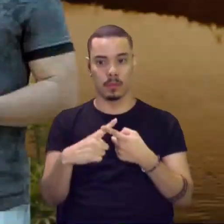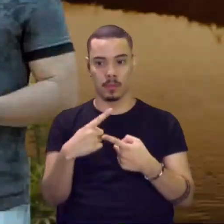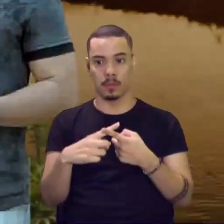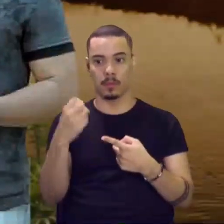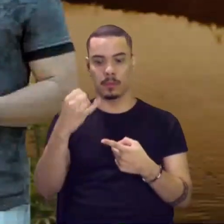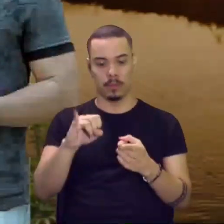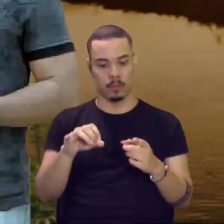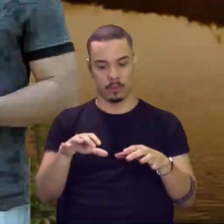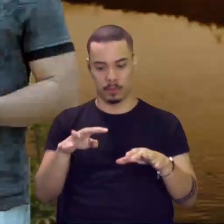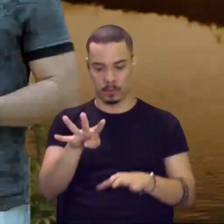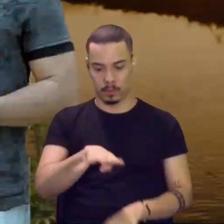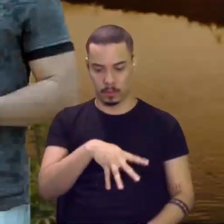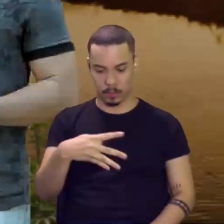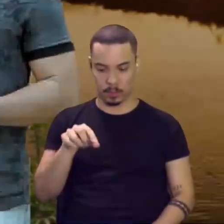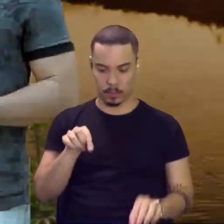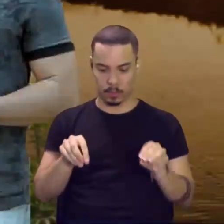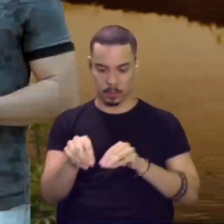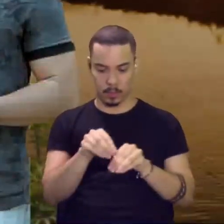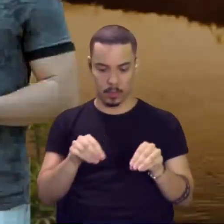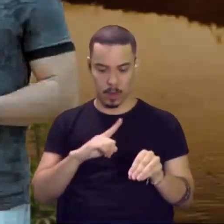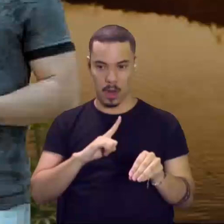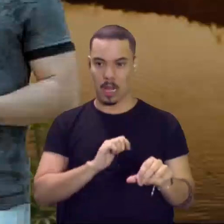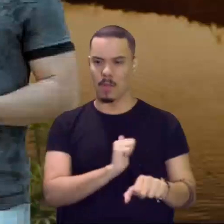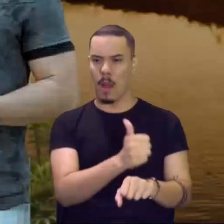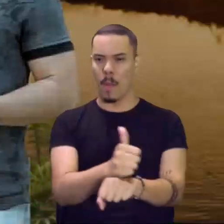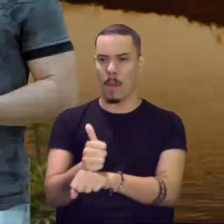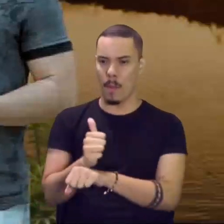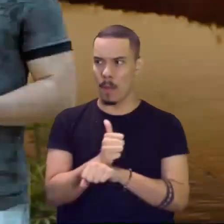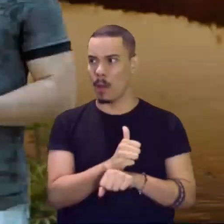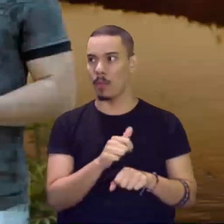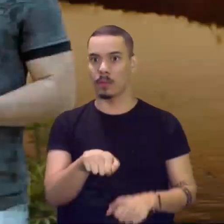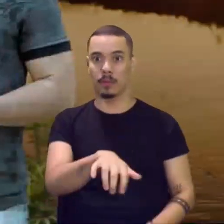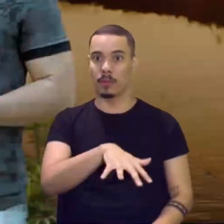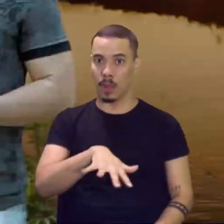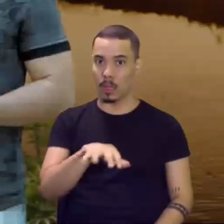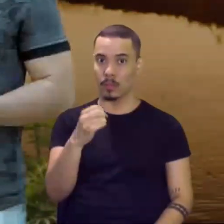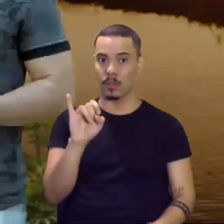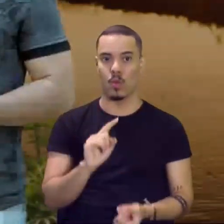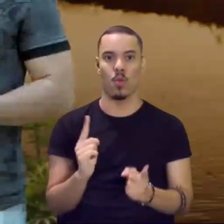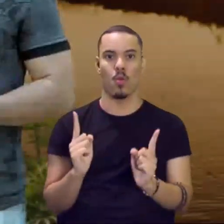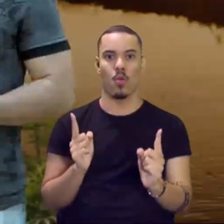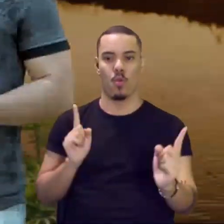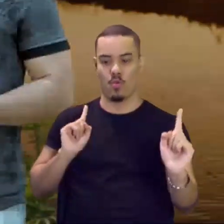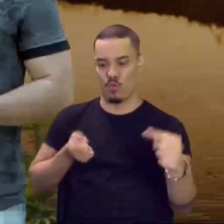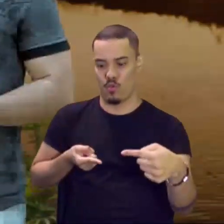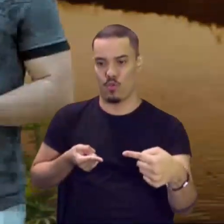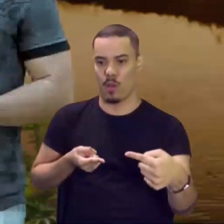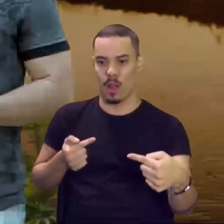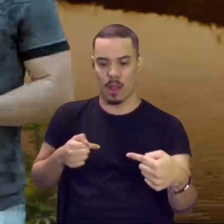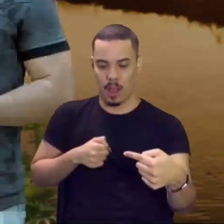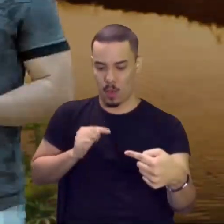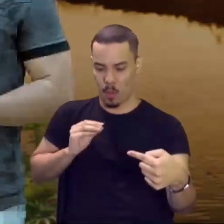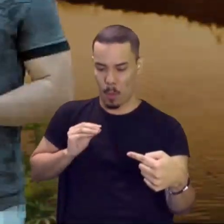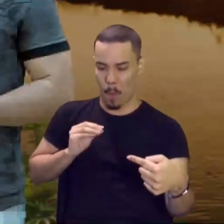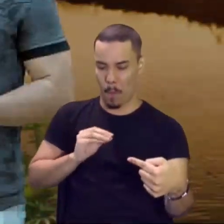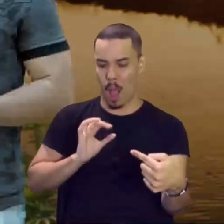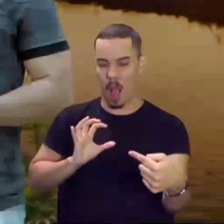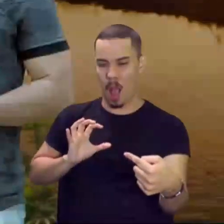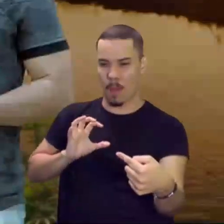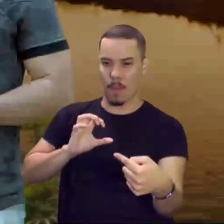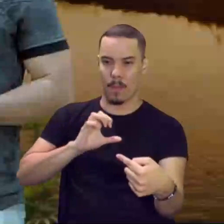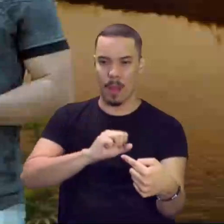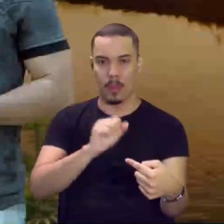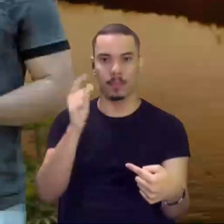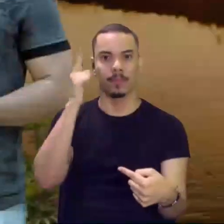você vai ocupando espaços para que o seu oponente não consiga ocupar e você consiga dominar aquele